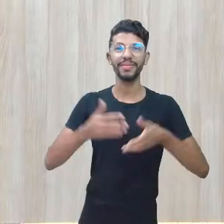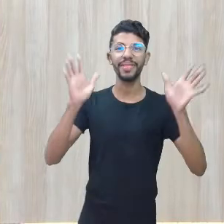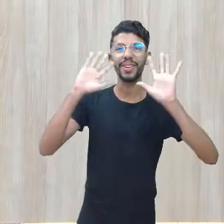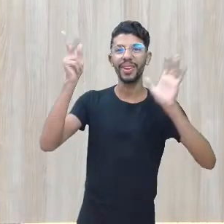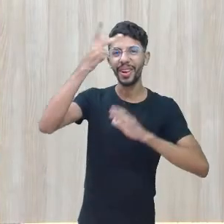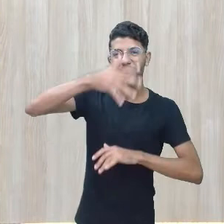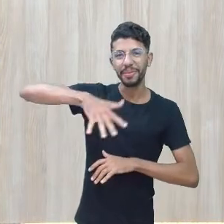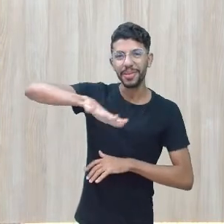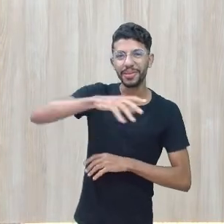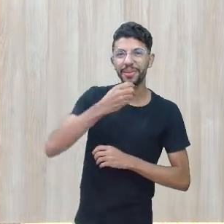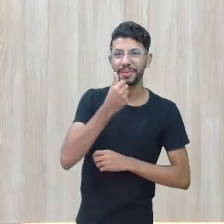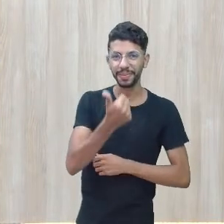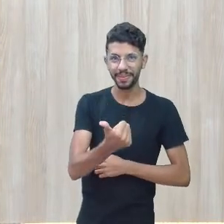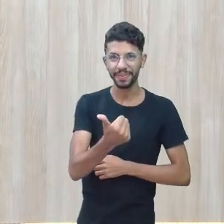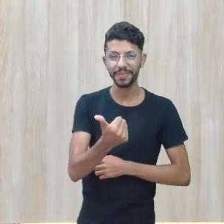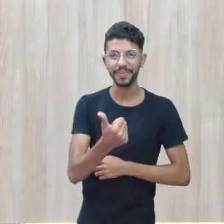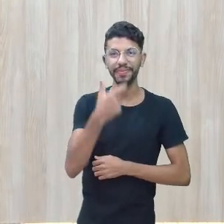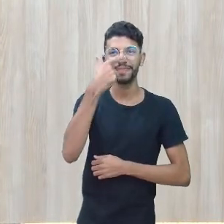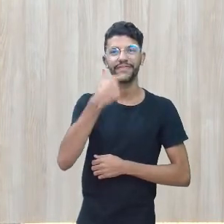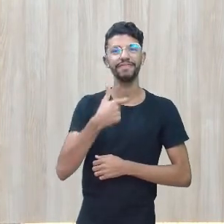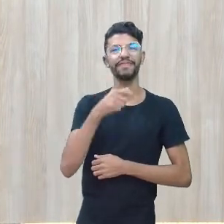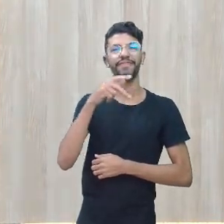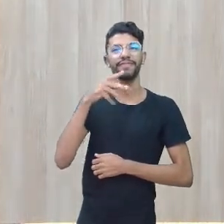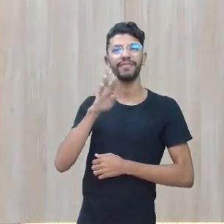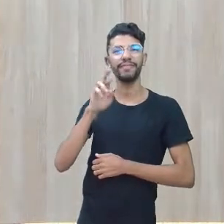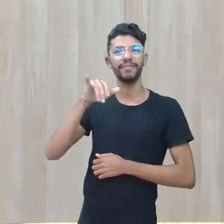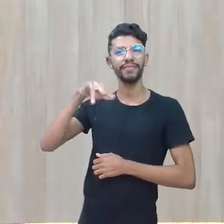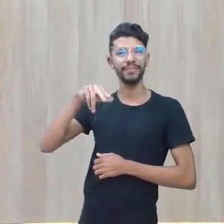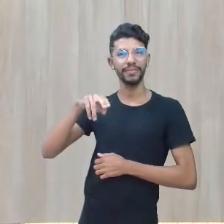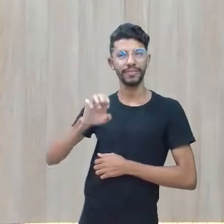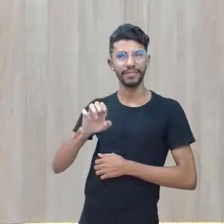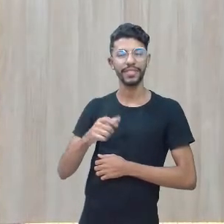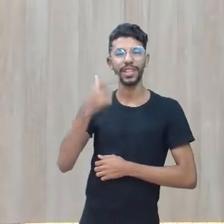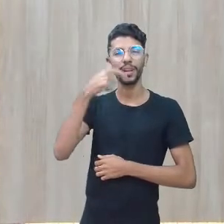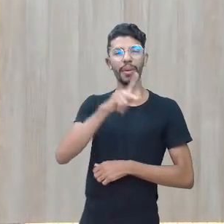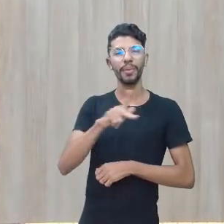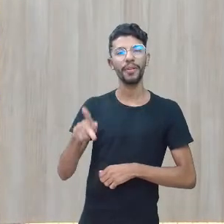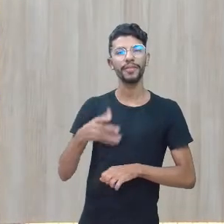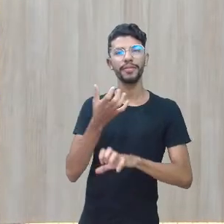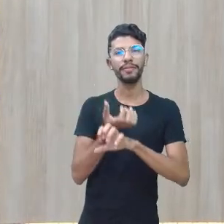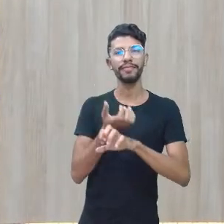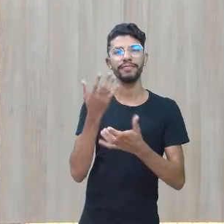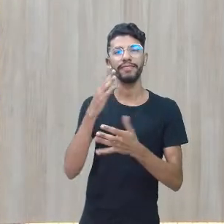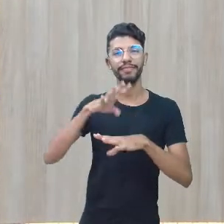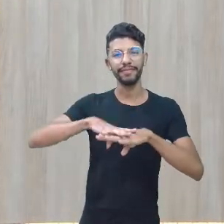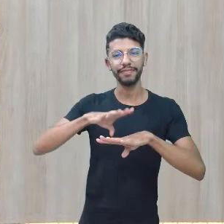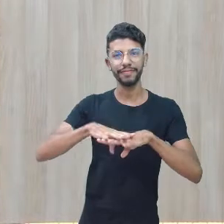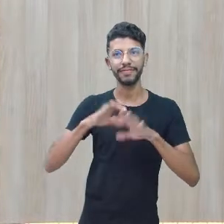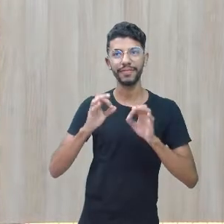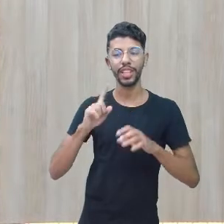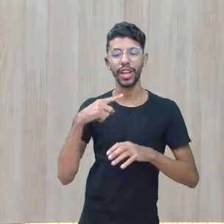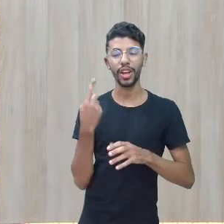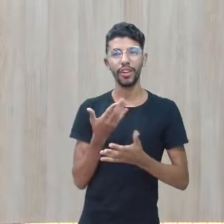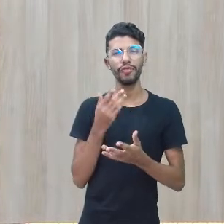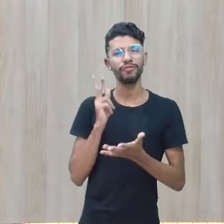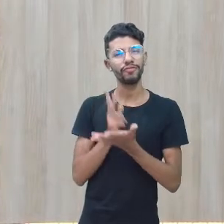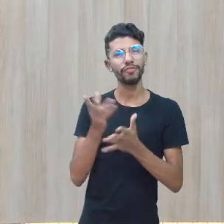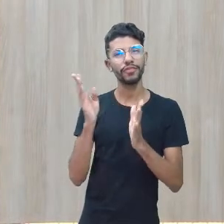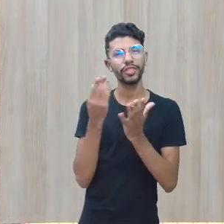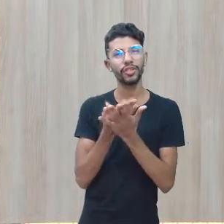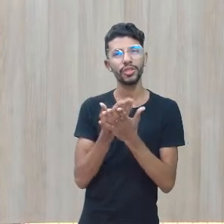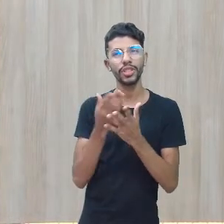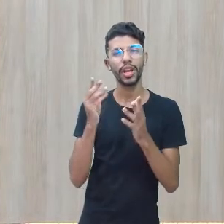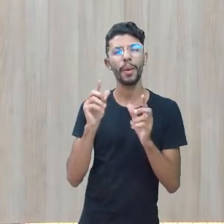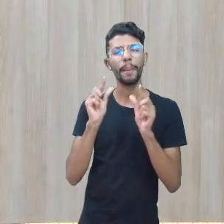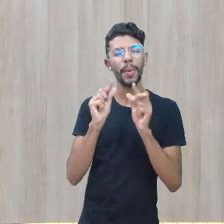Olá, pessoal, tudo bem? Eu me chamo Briane Mourão, sou professora de matemática e a gente vai continuar estudando um pouquinho esse conteúdo